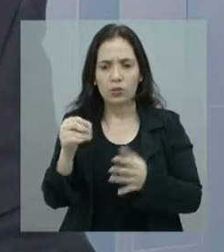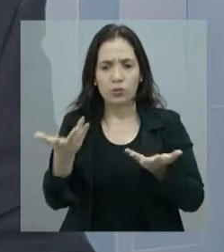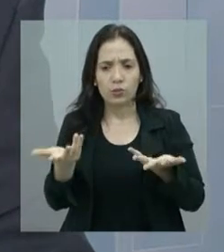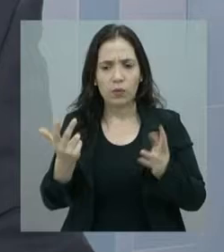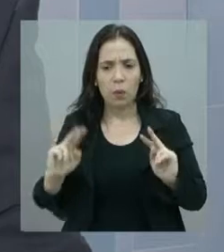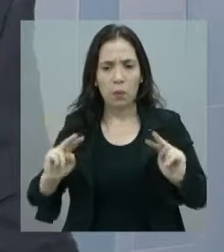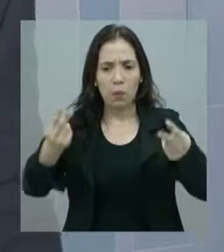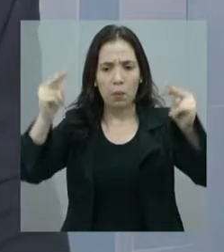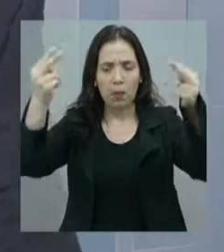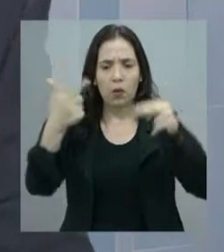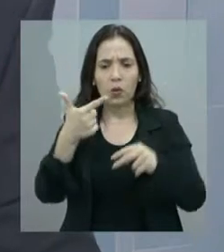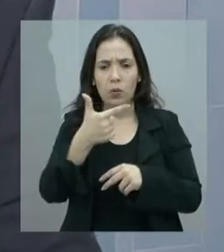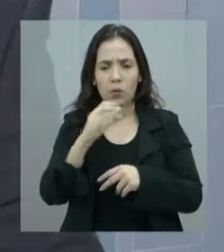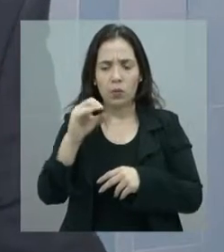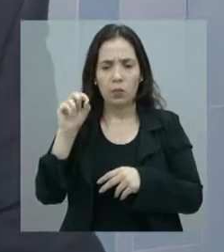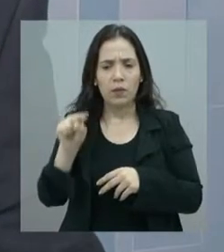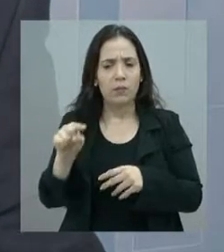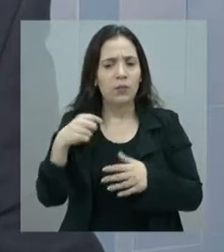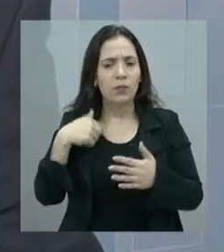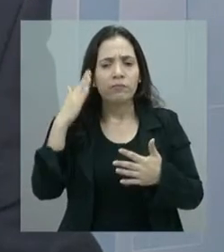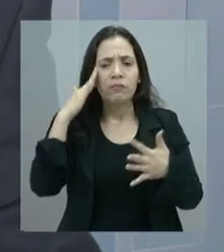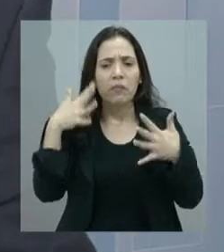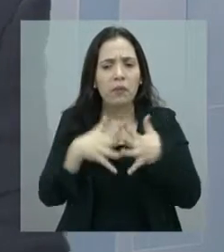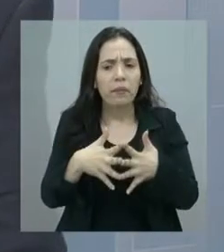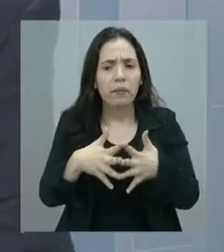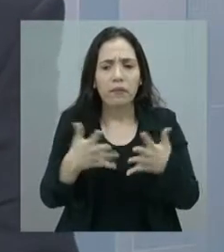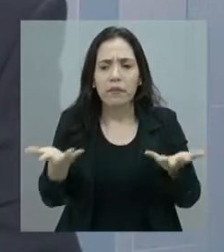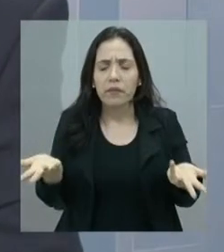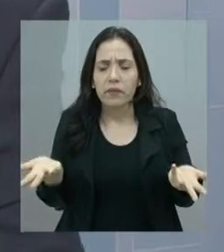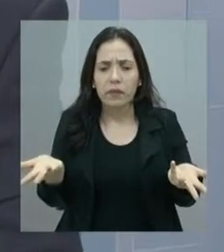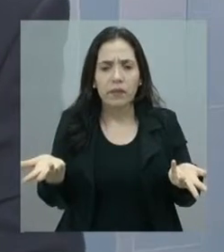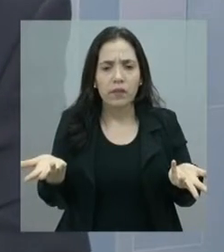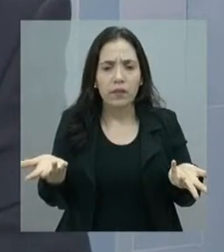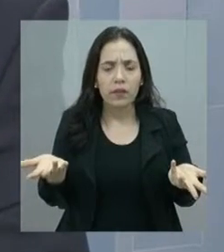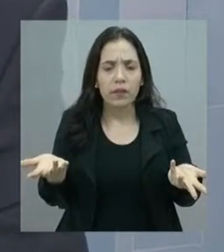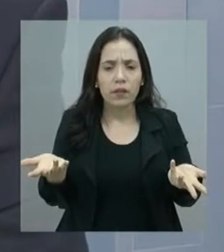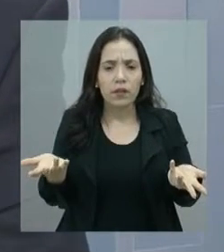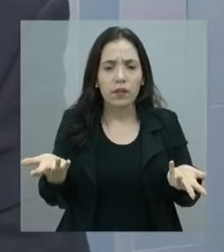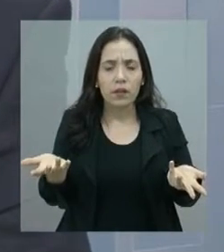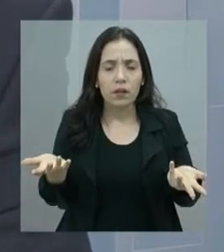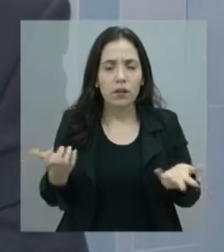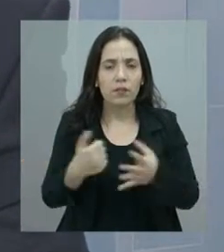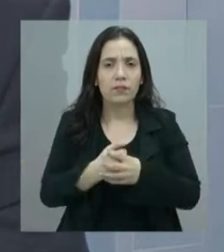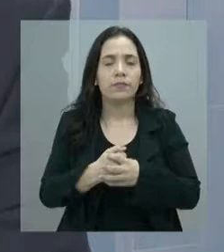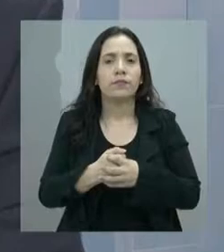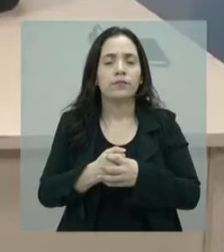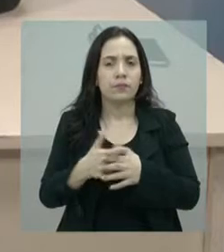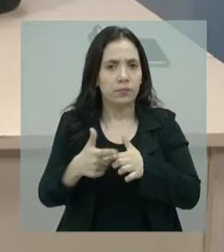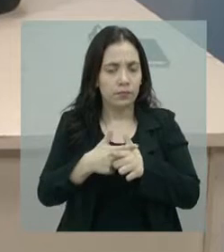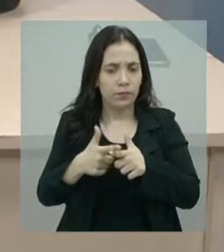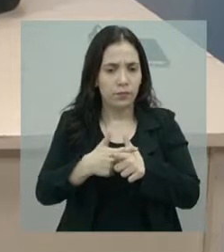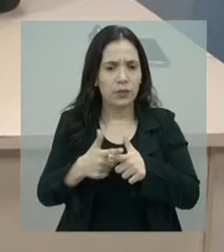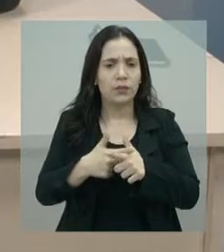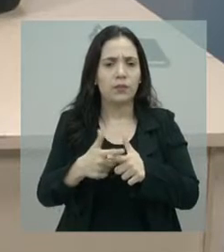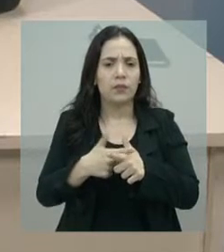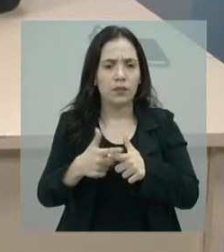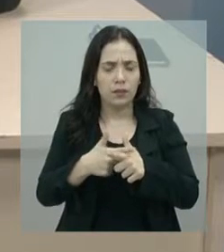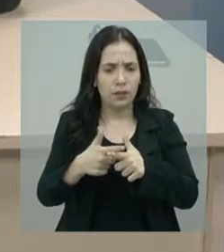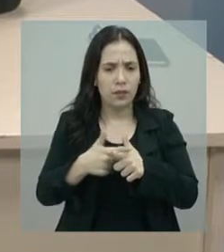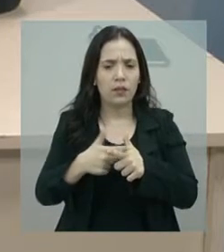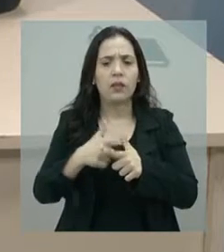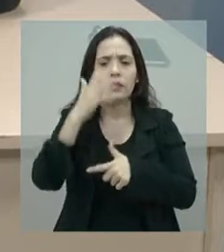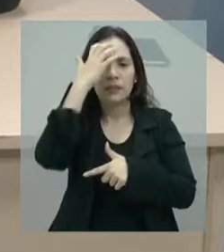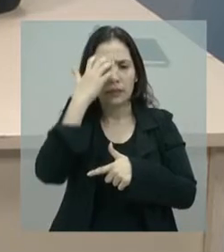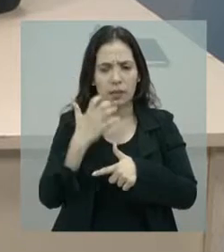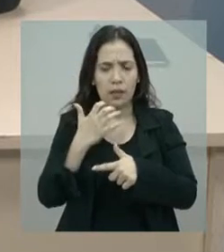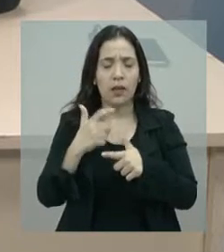Né? Então, no caso, aí demonstra que você não pode deixar na mão de um prefeito só. E é um problema. Uma saúde de uma região toda. Vai ter um problema muito